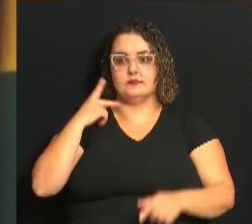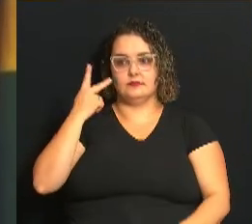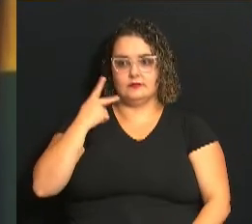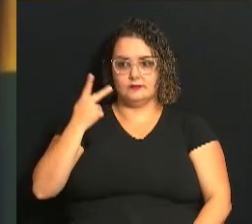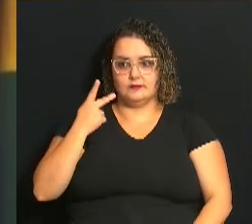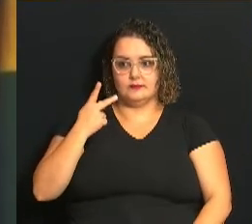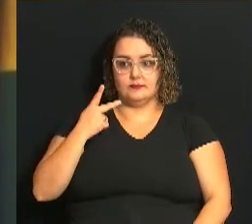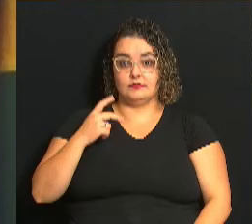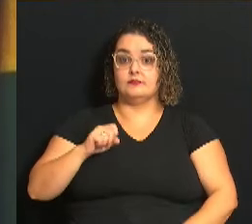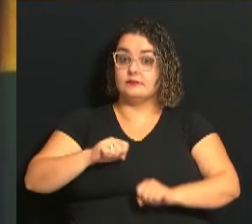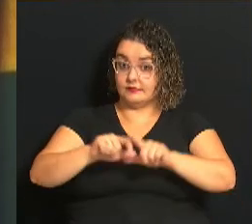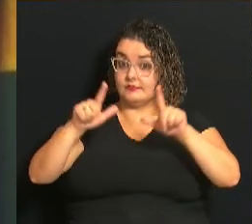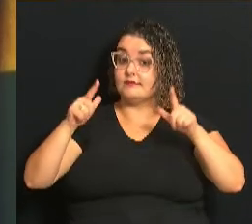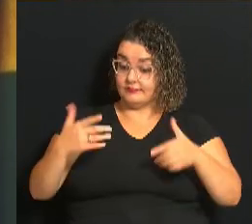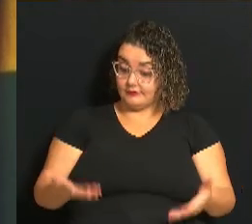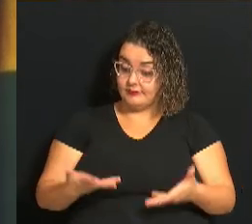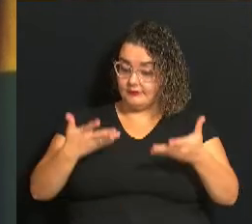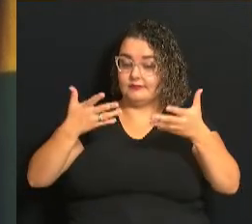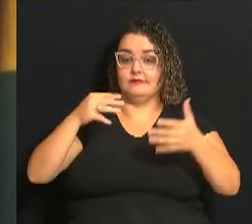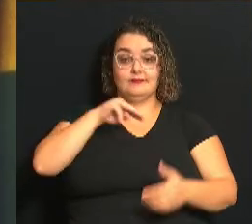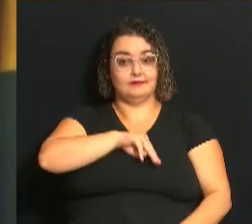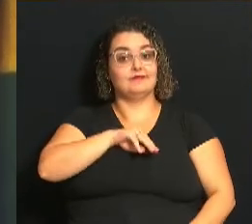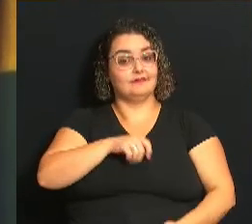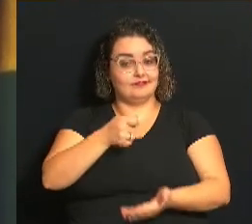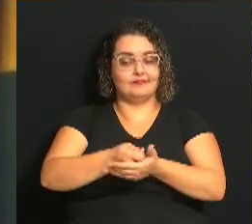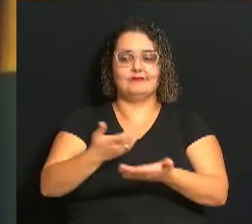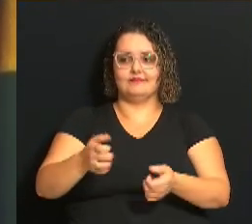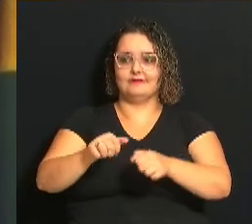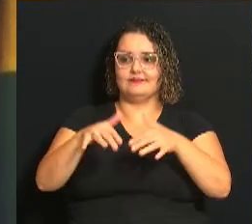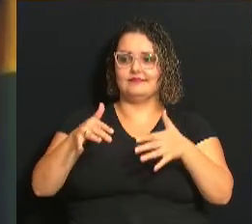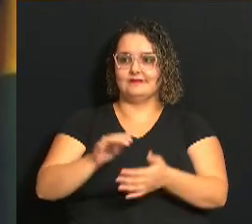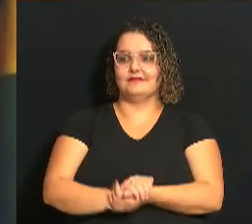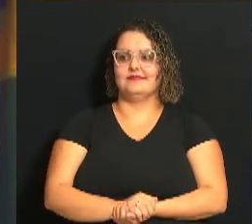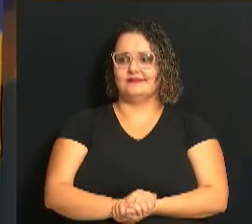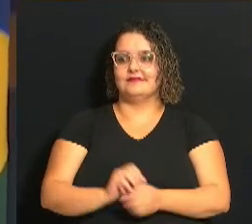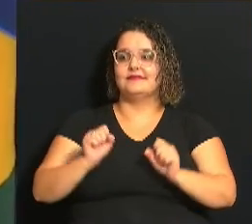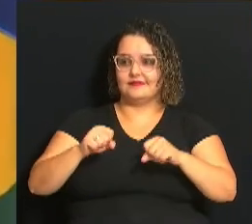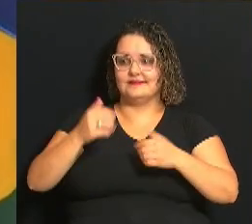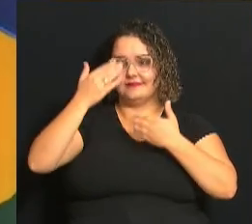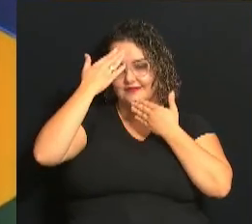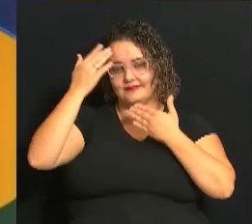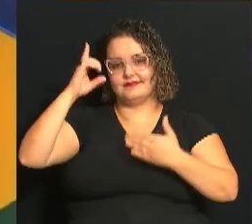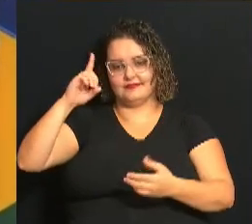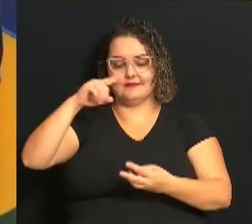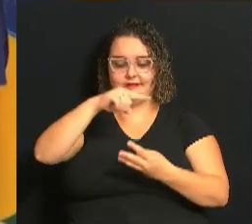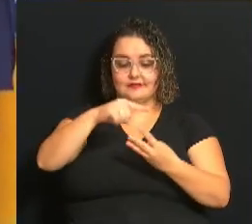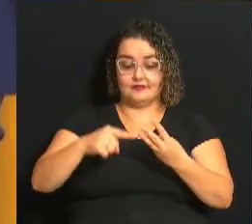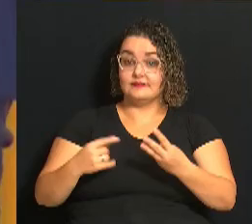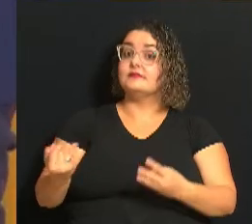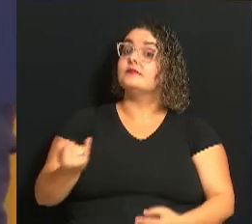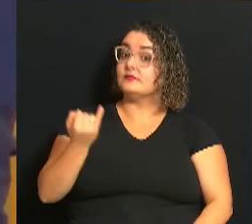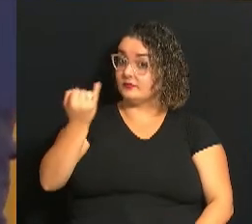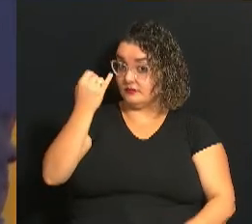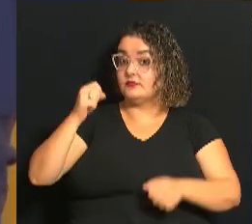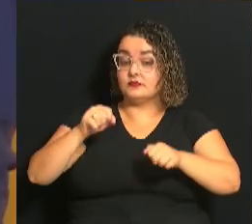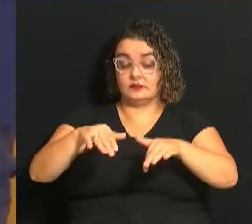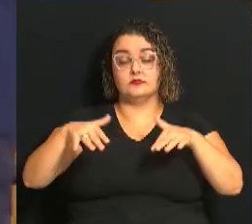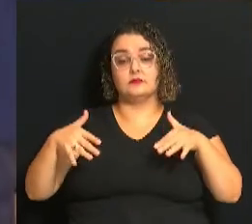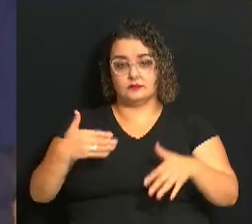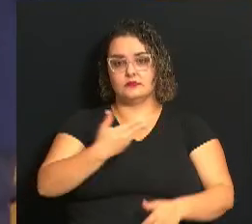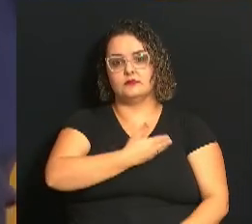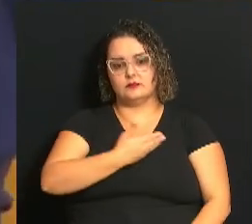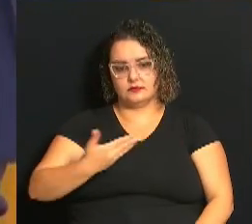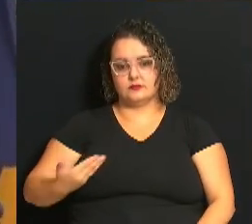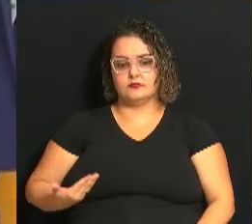manhã bastante produtiva, missão cumprida aí com essas audiências. Sim, graças a Deus foram 3 importantes audiências públicas, né, para a